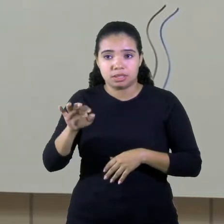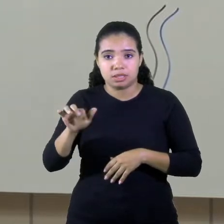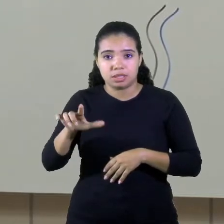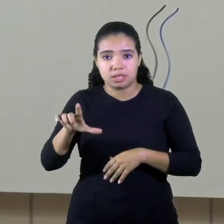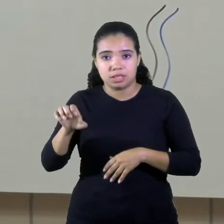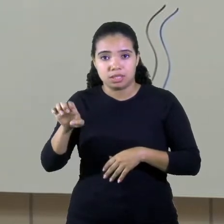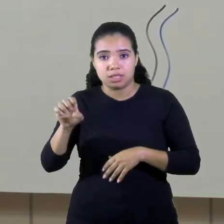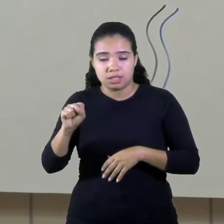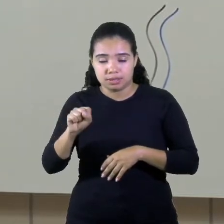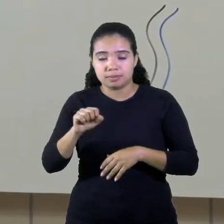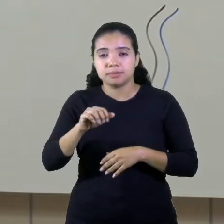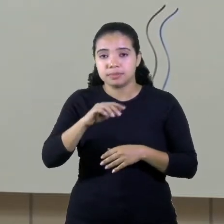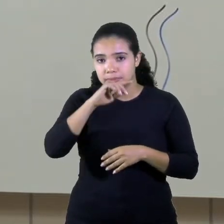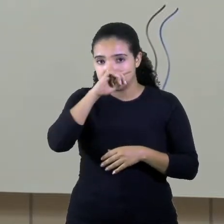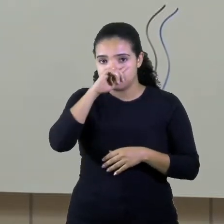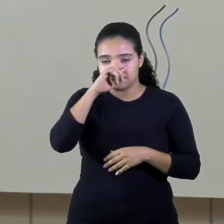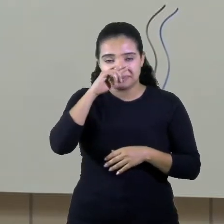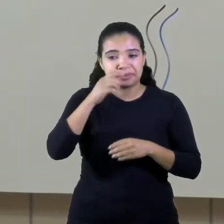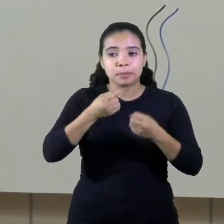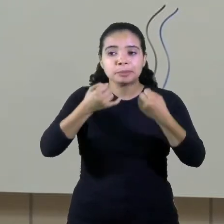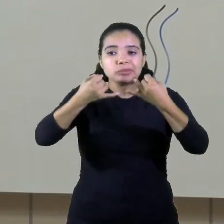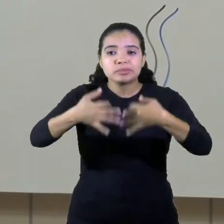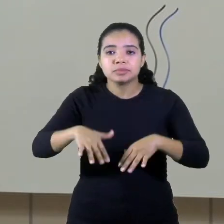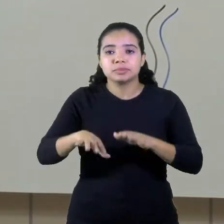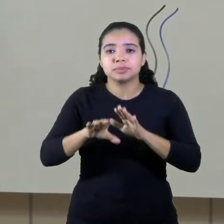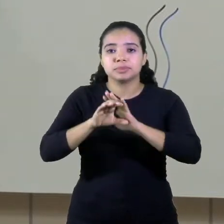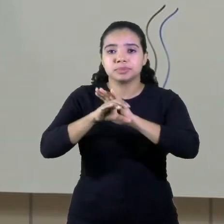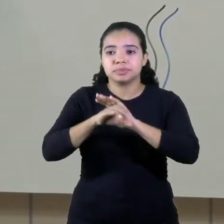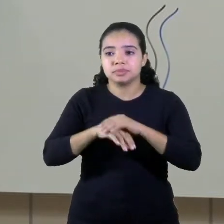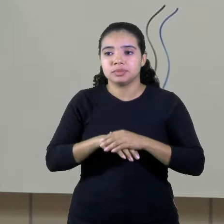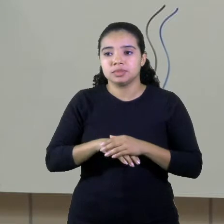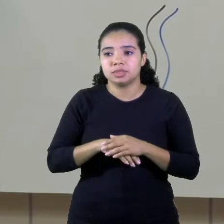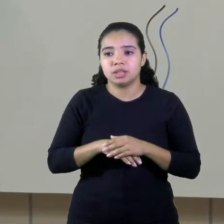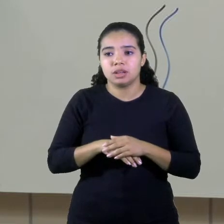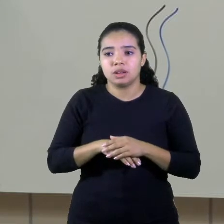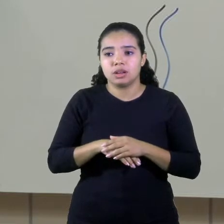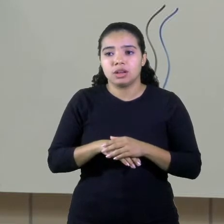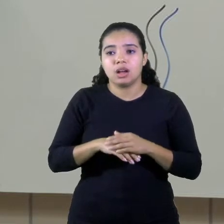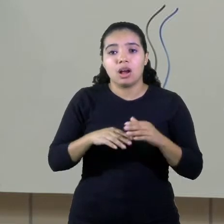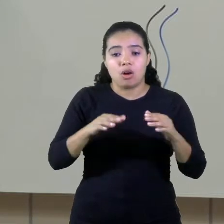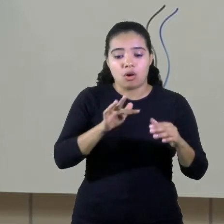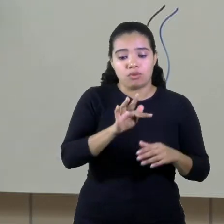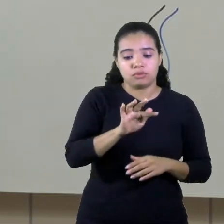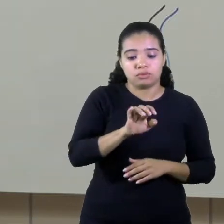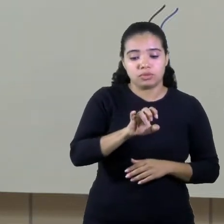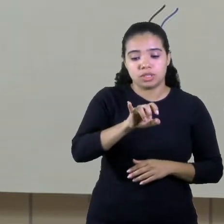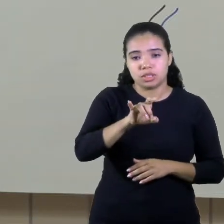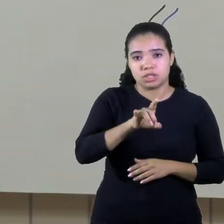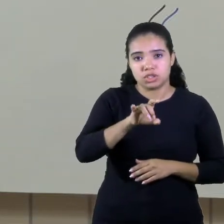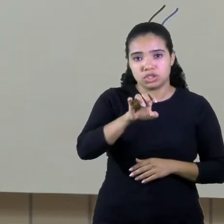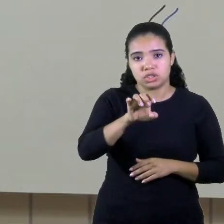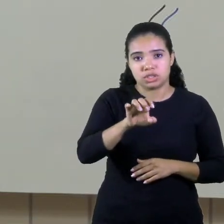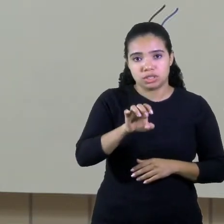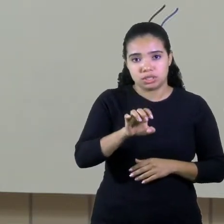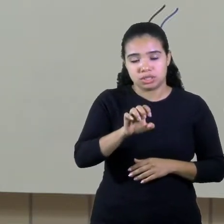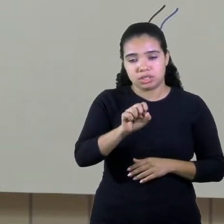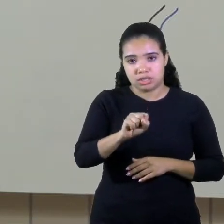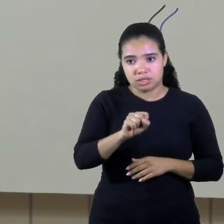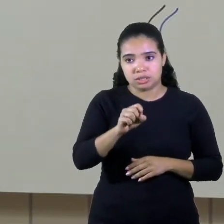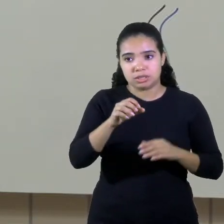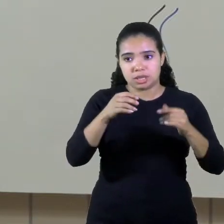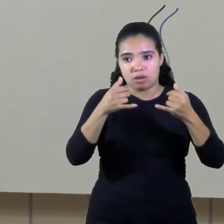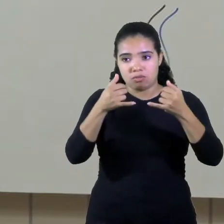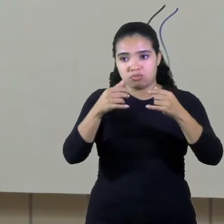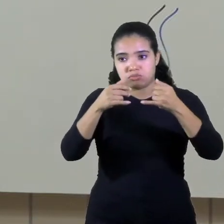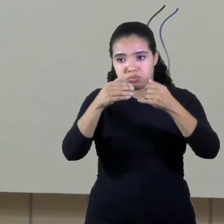mas acho que é interessante rememorar. Feixe de retas paralelas. Esse é o símbolo de paralelismo, ok? Retas